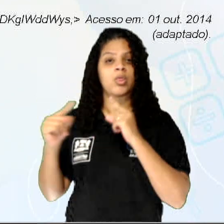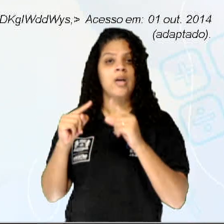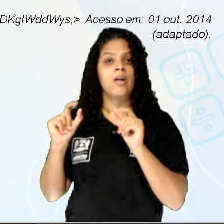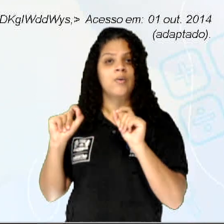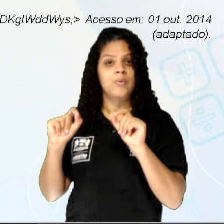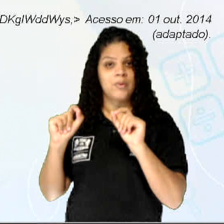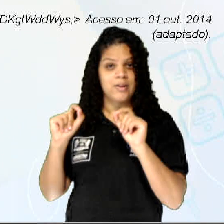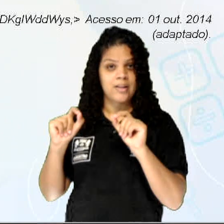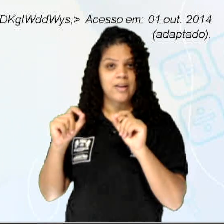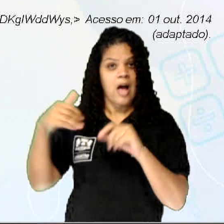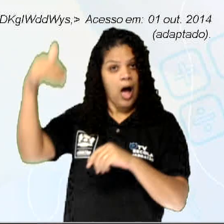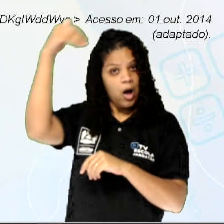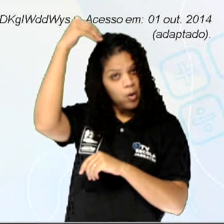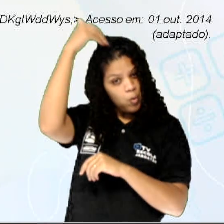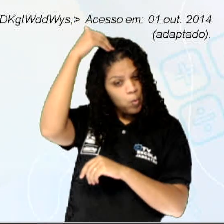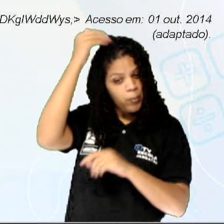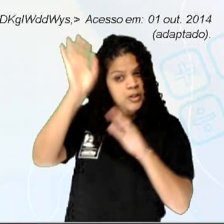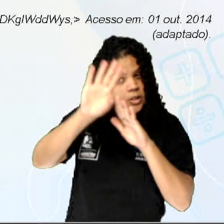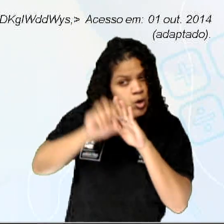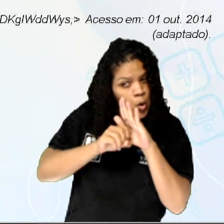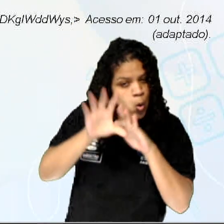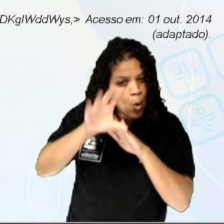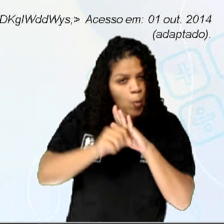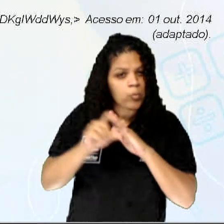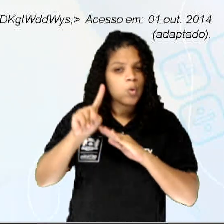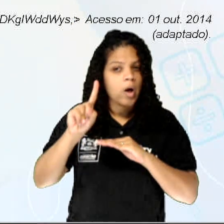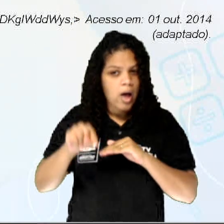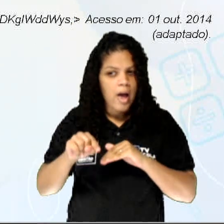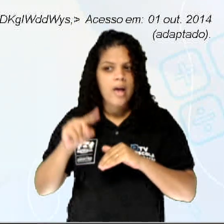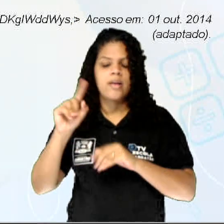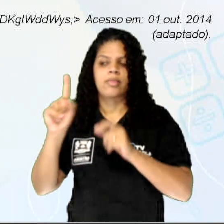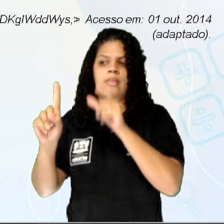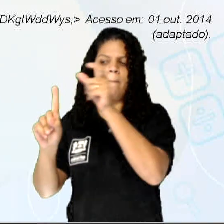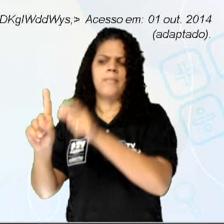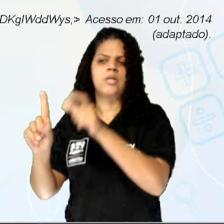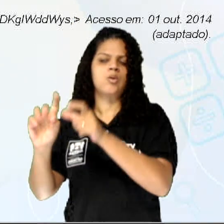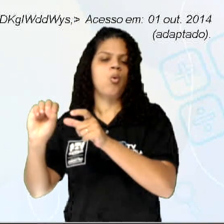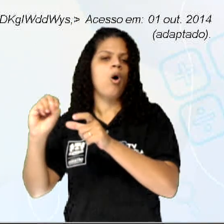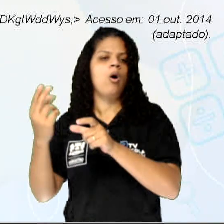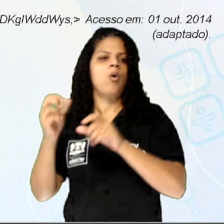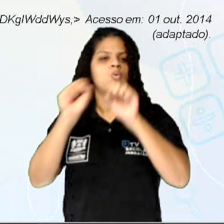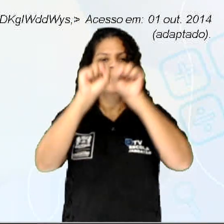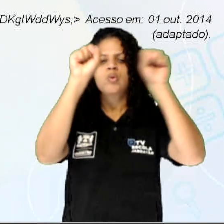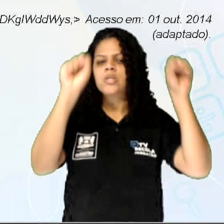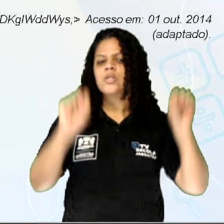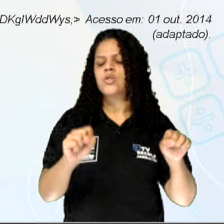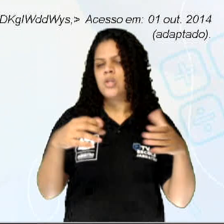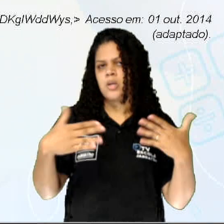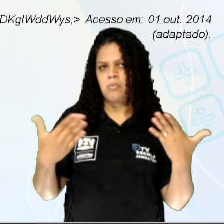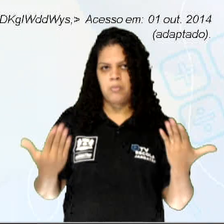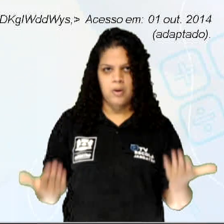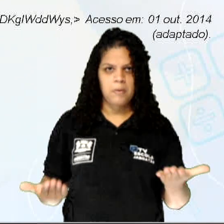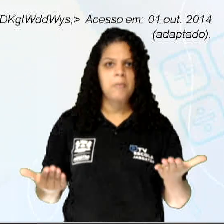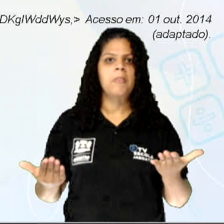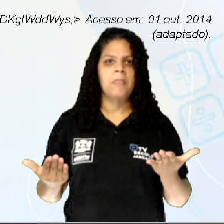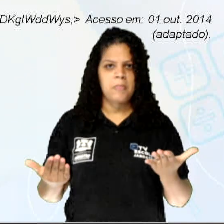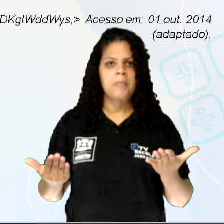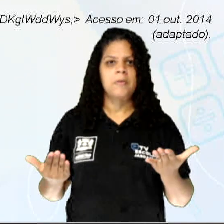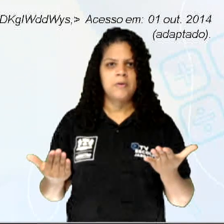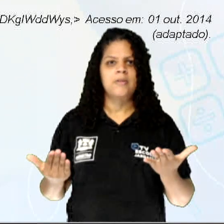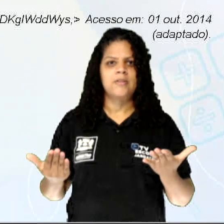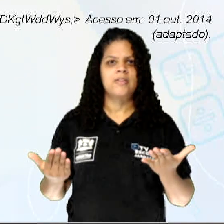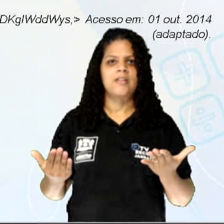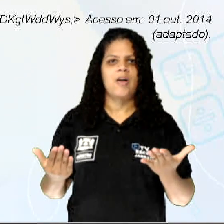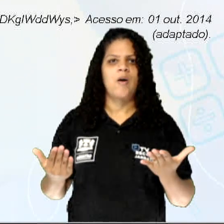é apenas do indivíduo ou do sistema como um todo? A tentativa de Santucci de tratar um